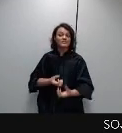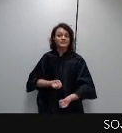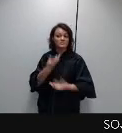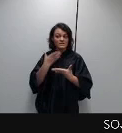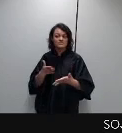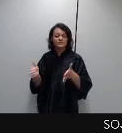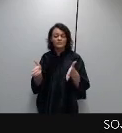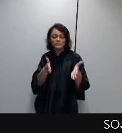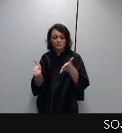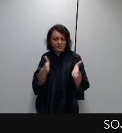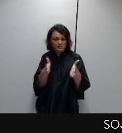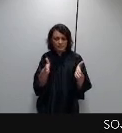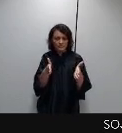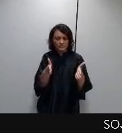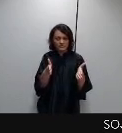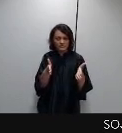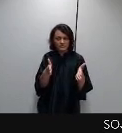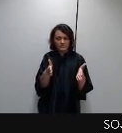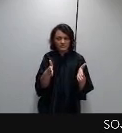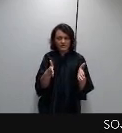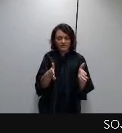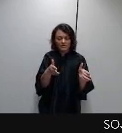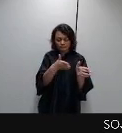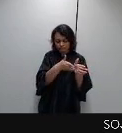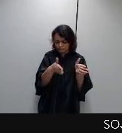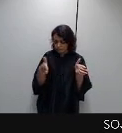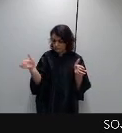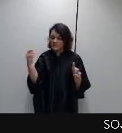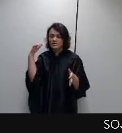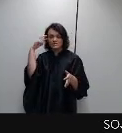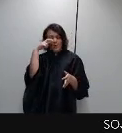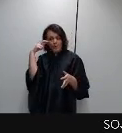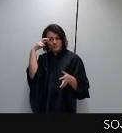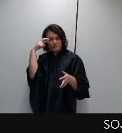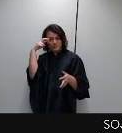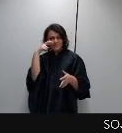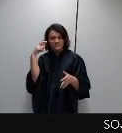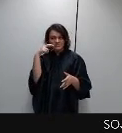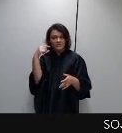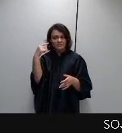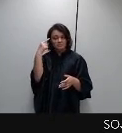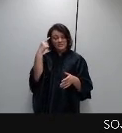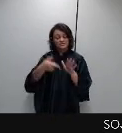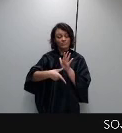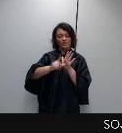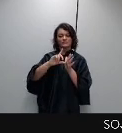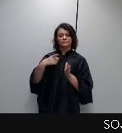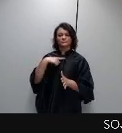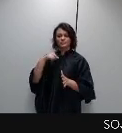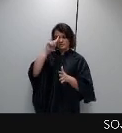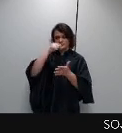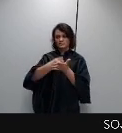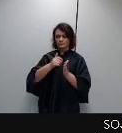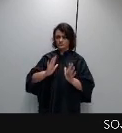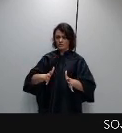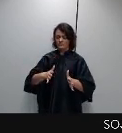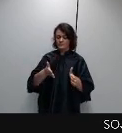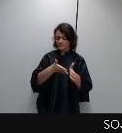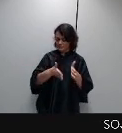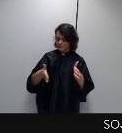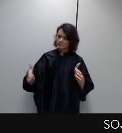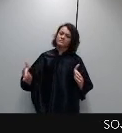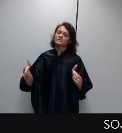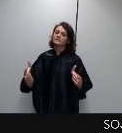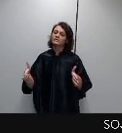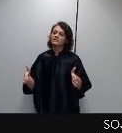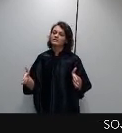passaria a ser observado No que diz respeito ao que já estava em curso e depois também tem precedentes